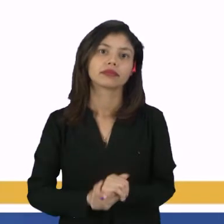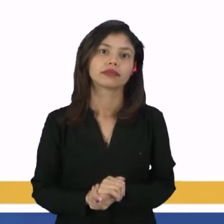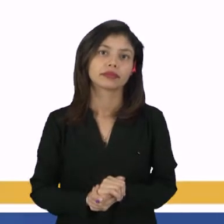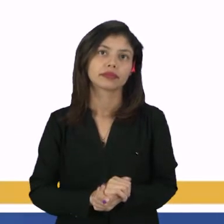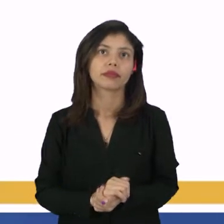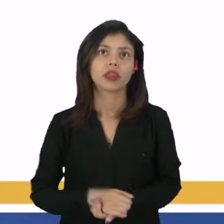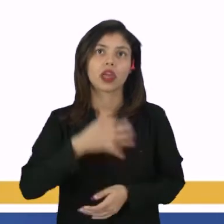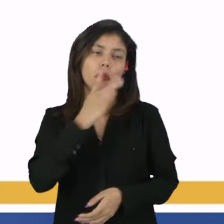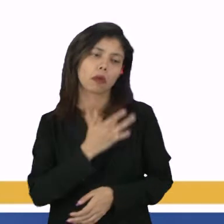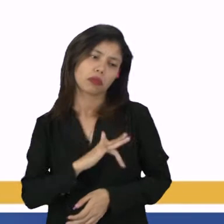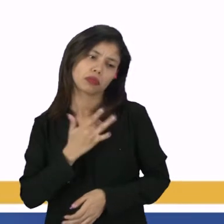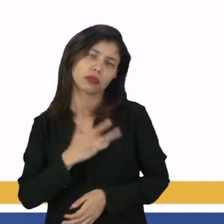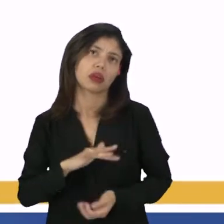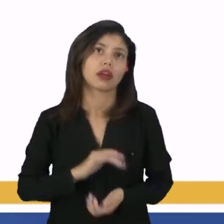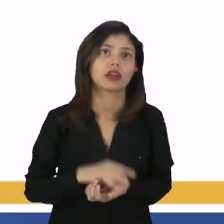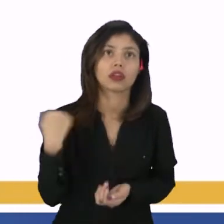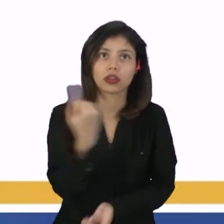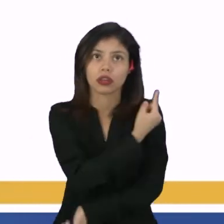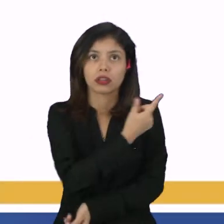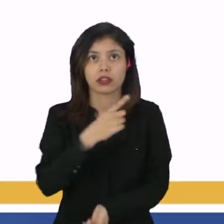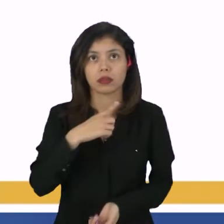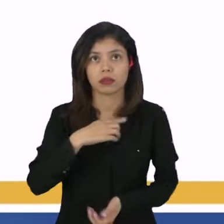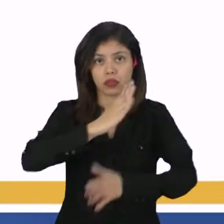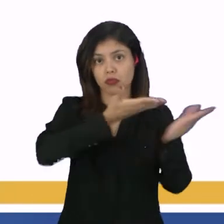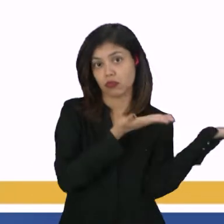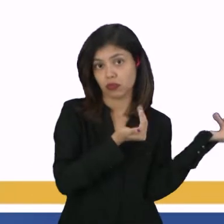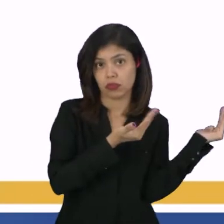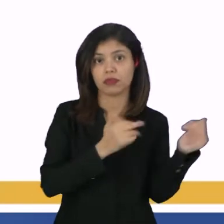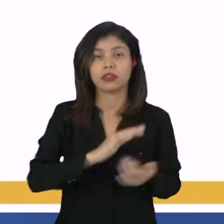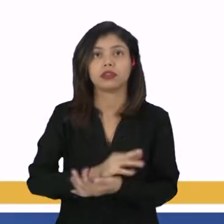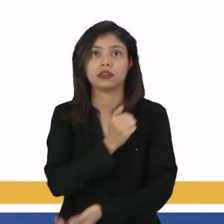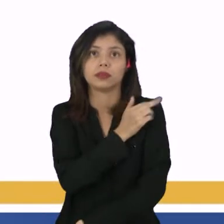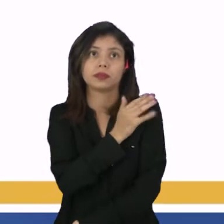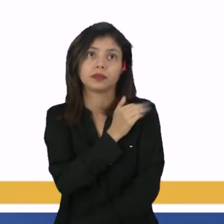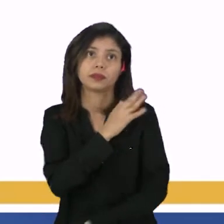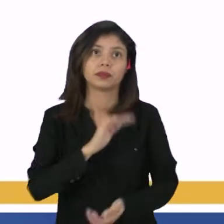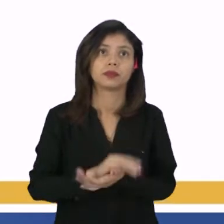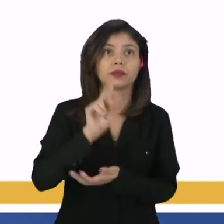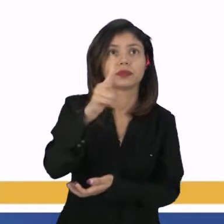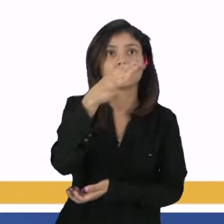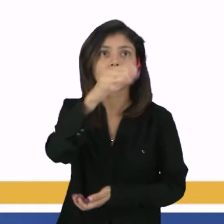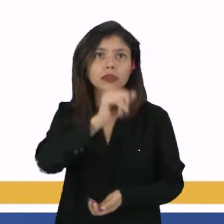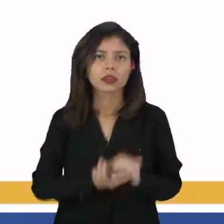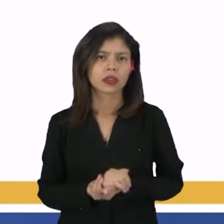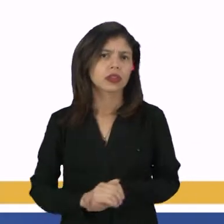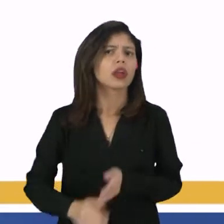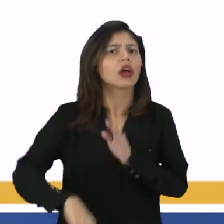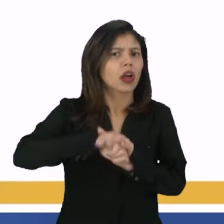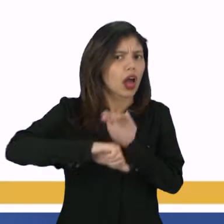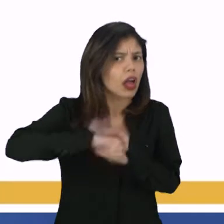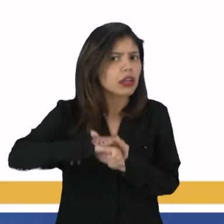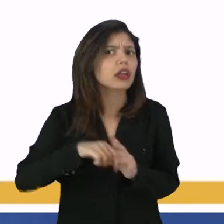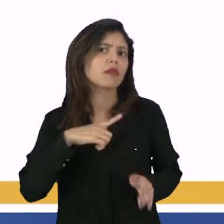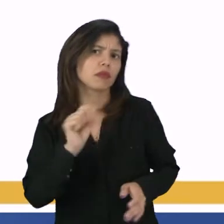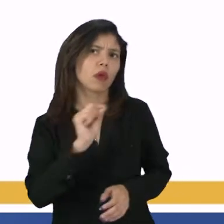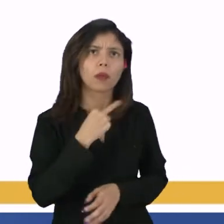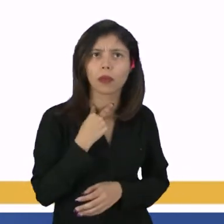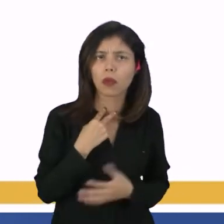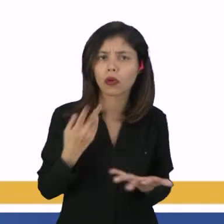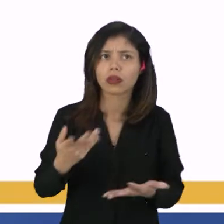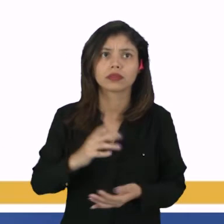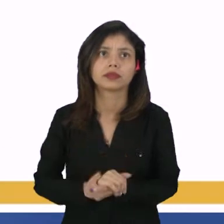dó. Nós estamos formando uma geração de jovens racistas e homofóbicos. Isso é grave, avaliou a